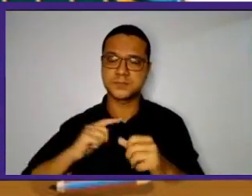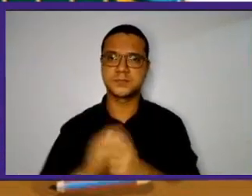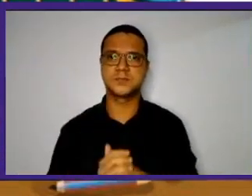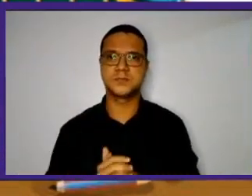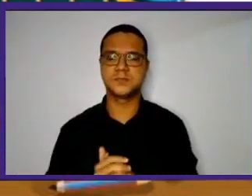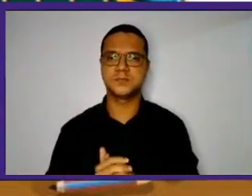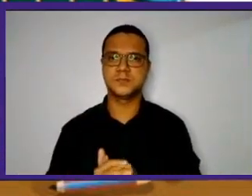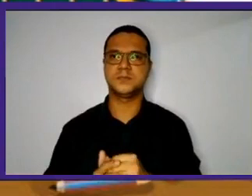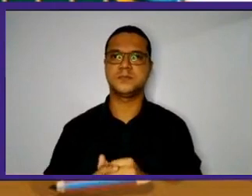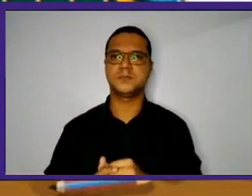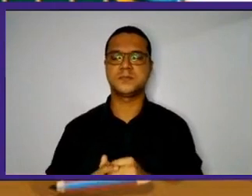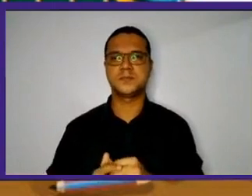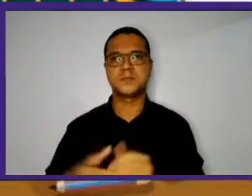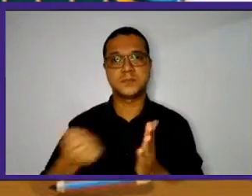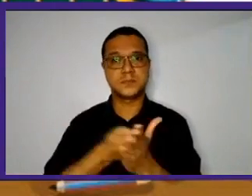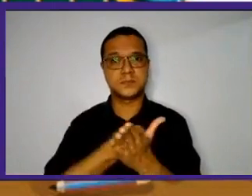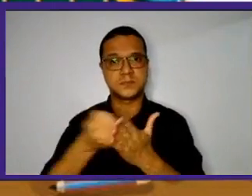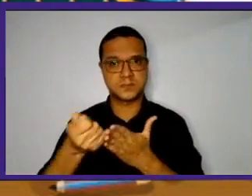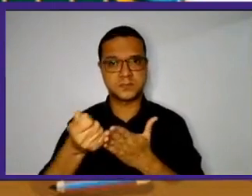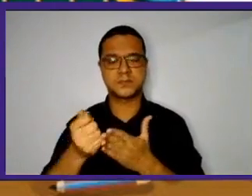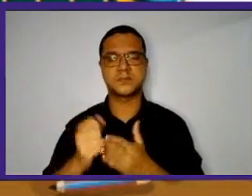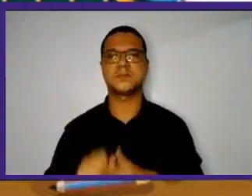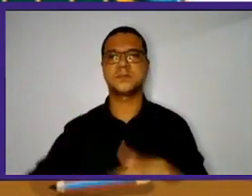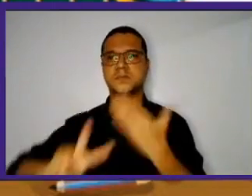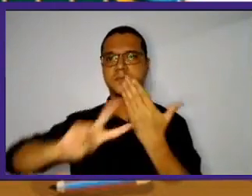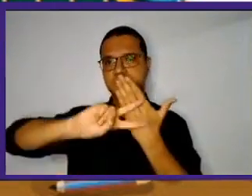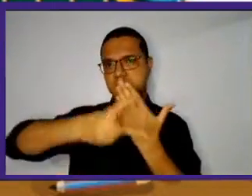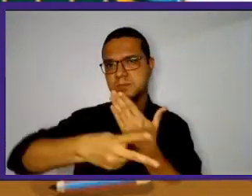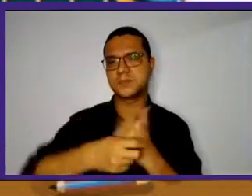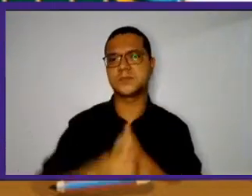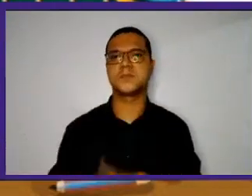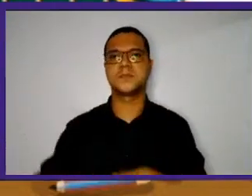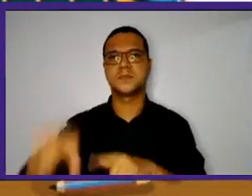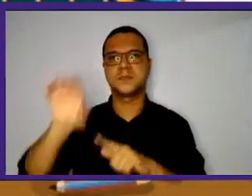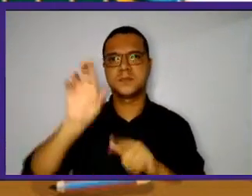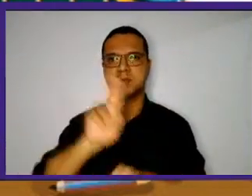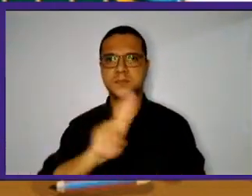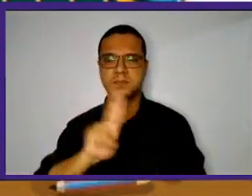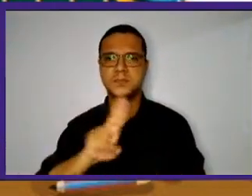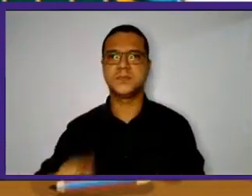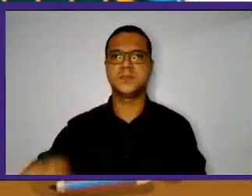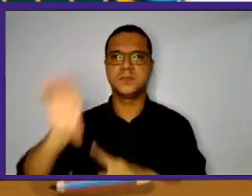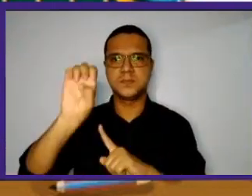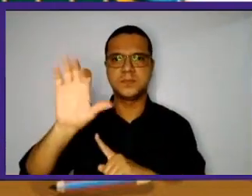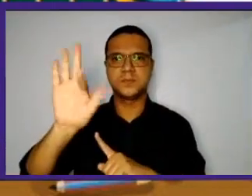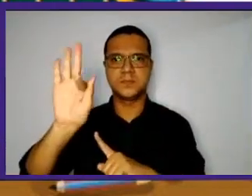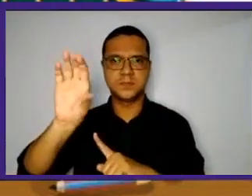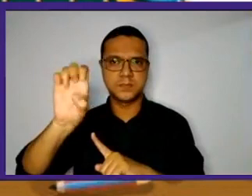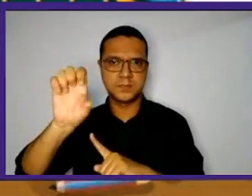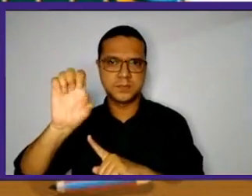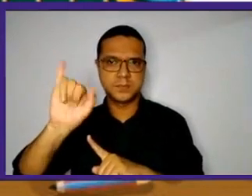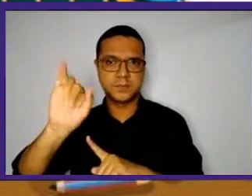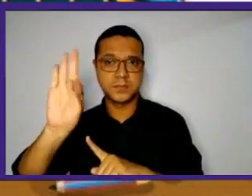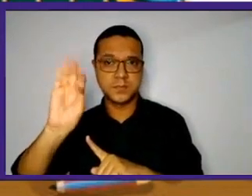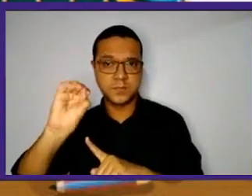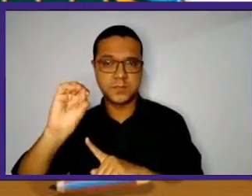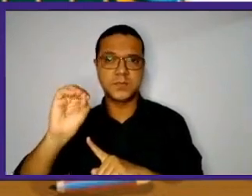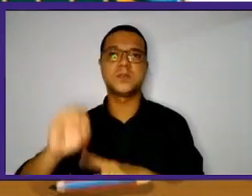chamado efeito estufa. Só que devido a tantas campanhas de meio ambiente que a gente escuta, a gente pensa que efeito estufa é algo